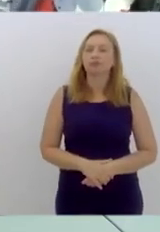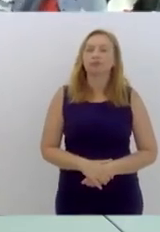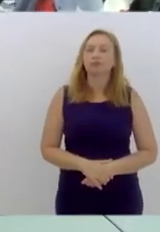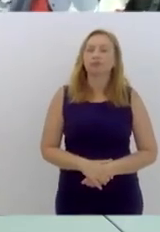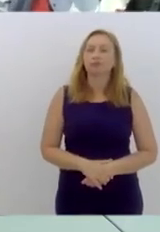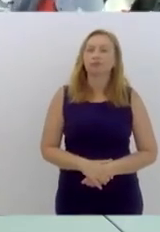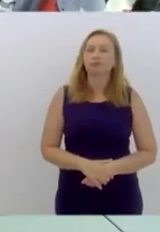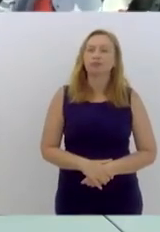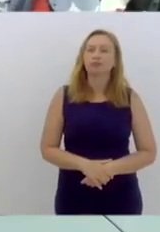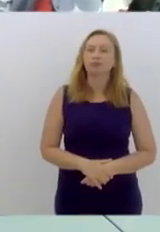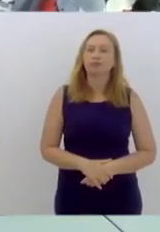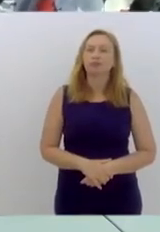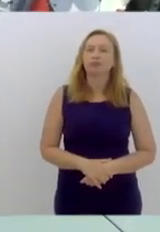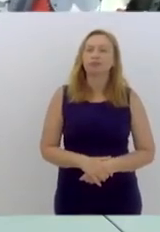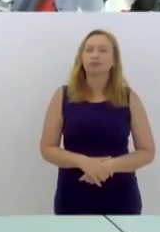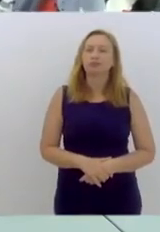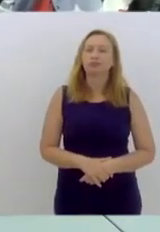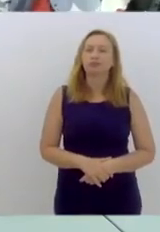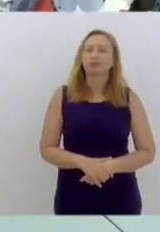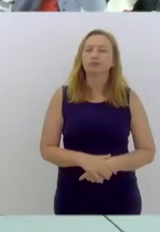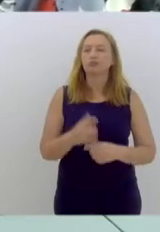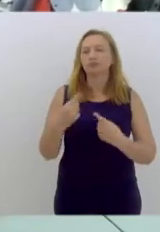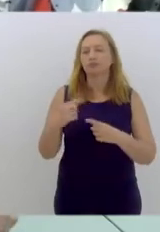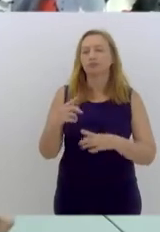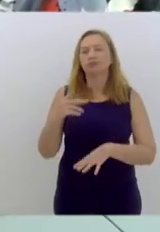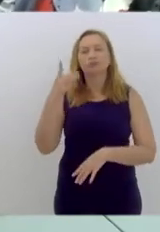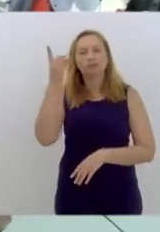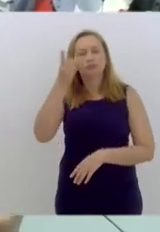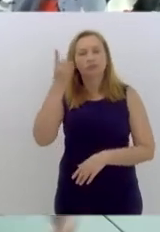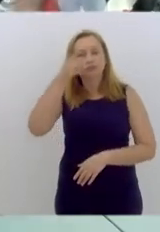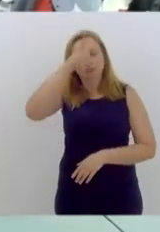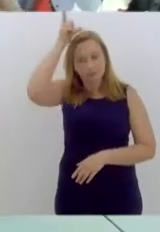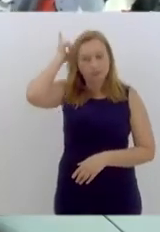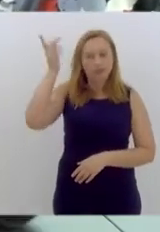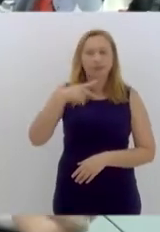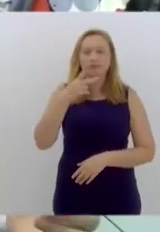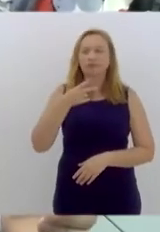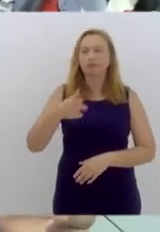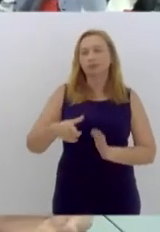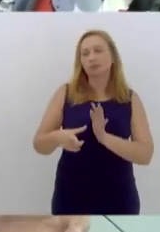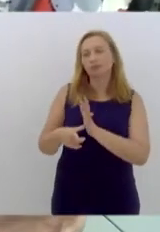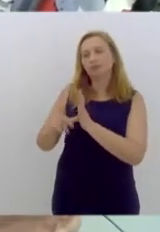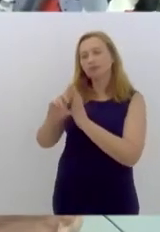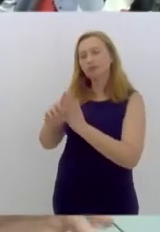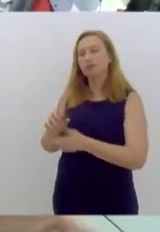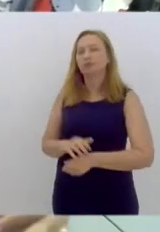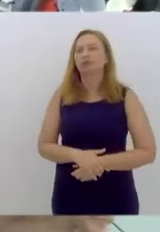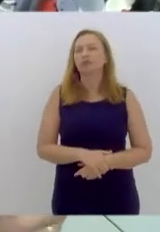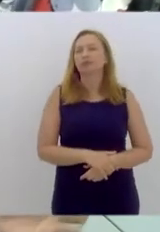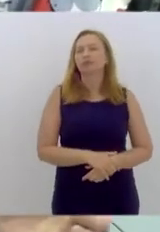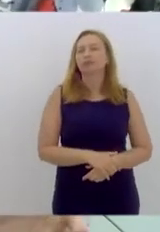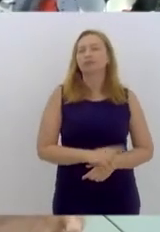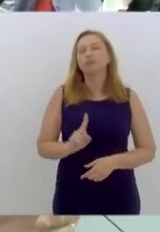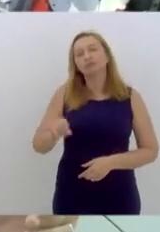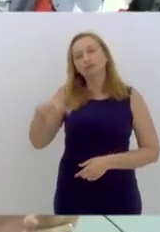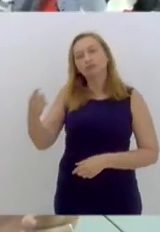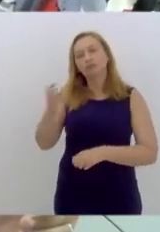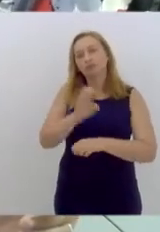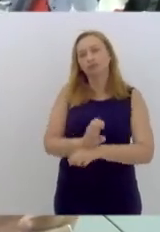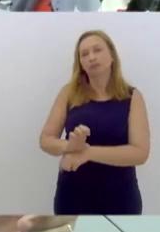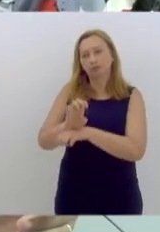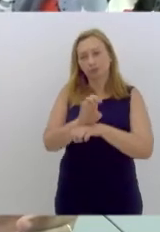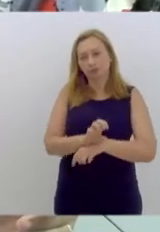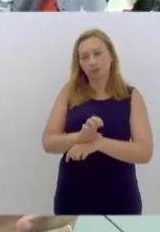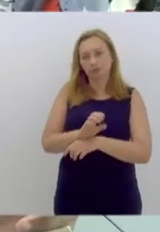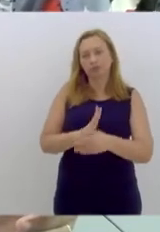Aqui a gente coloca uma provocação, deputado Luiz Paulo, que foi o que eu abordei anteriormente. Os outros estados